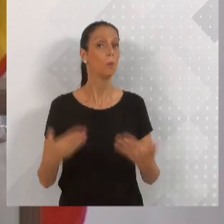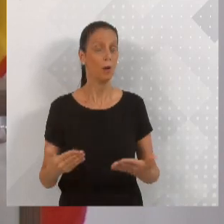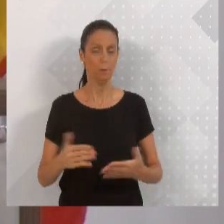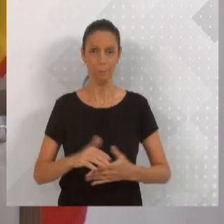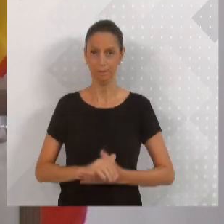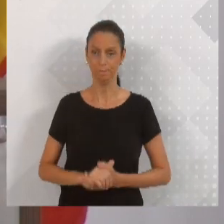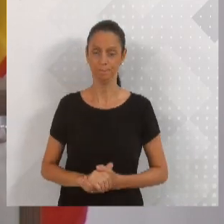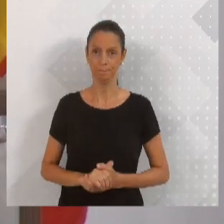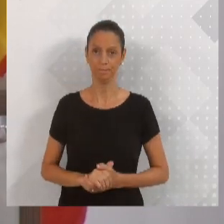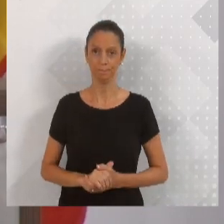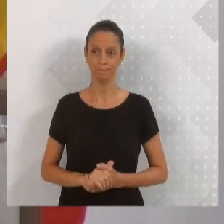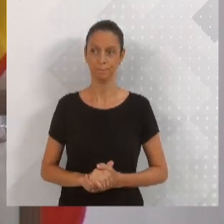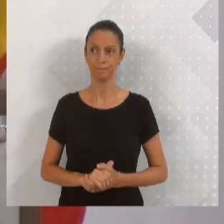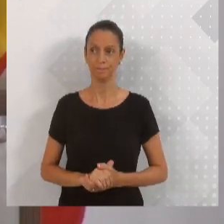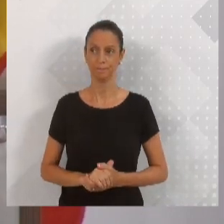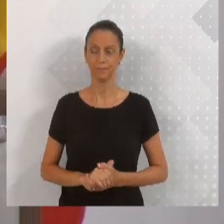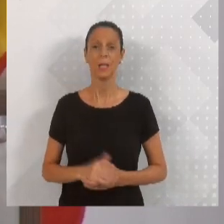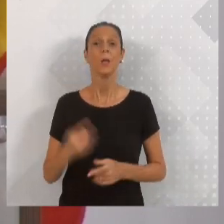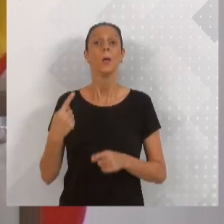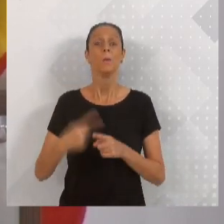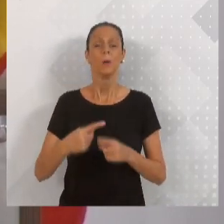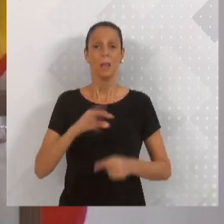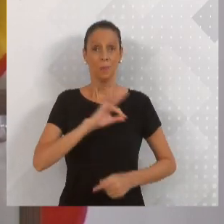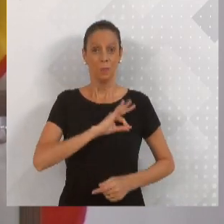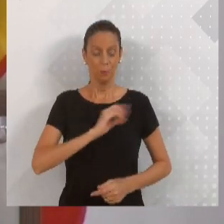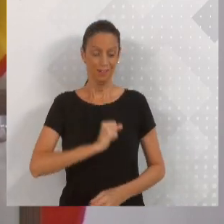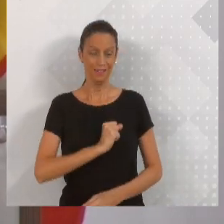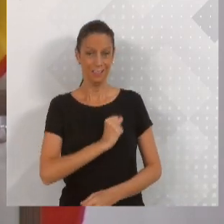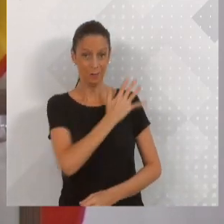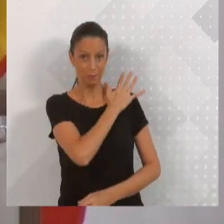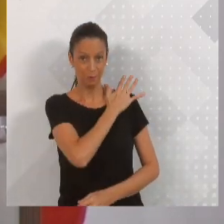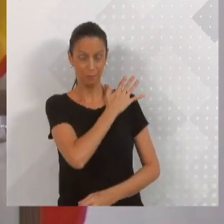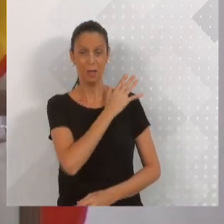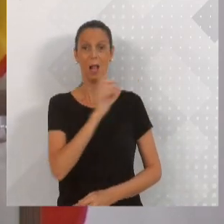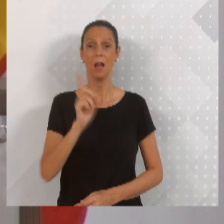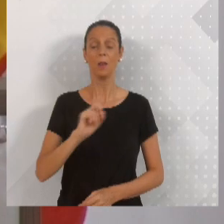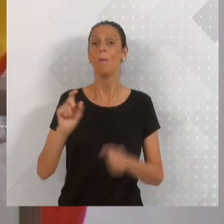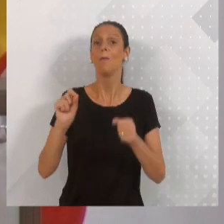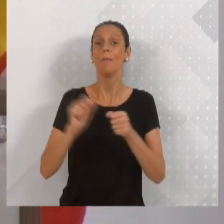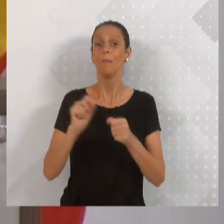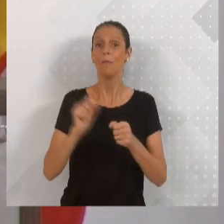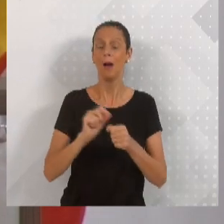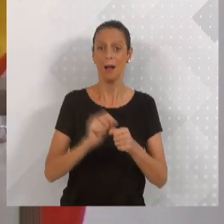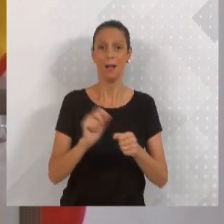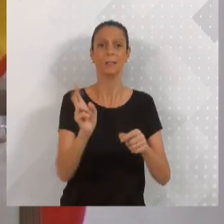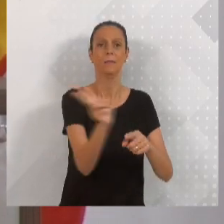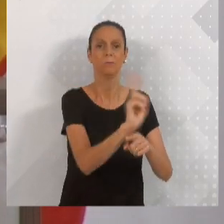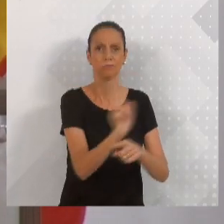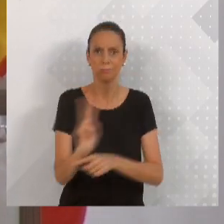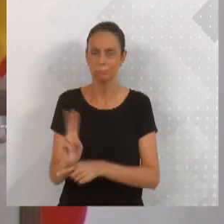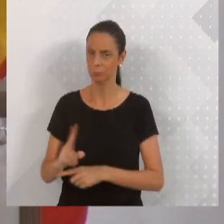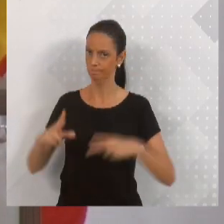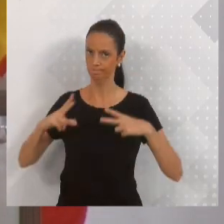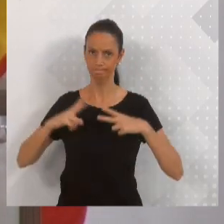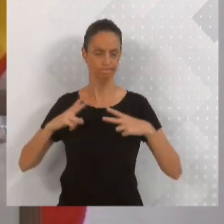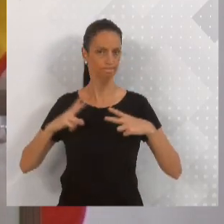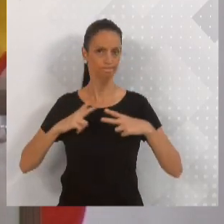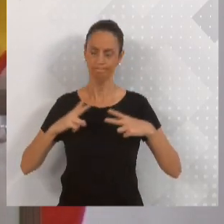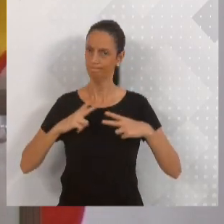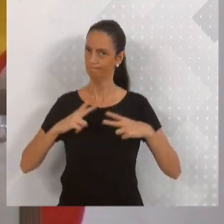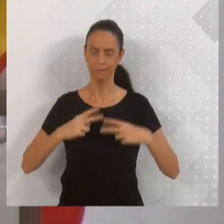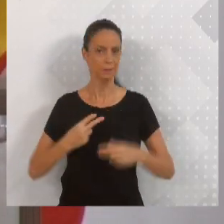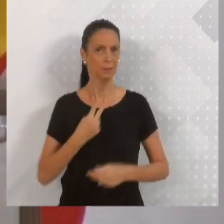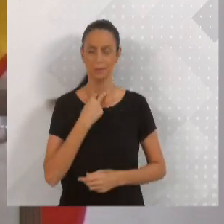objetivo até porque né a polícia militar ela não realiza serviços de vigilância privada ou coisa que o vale